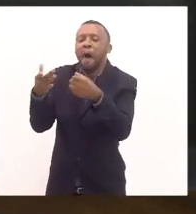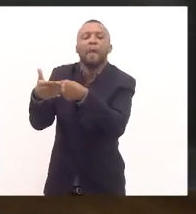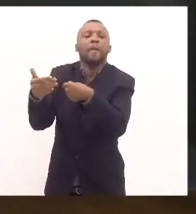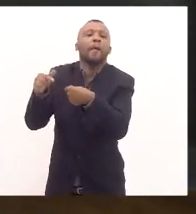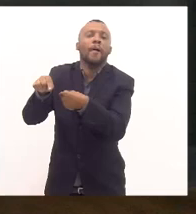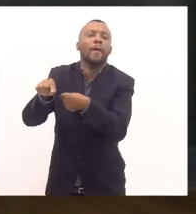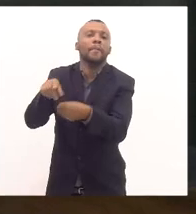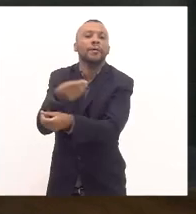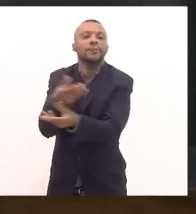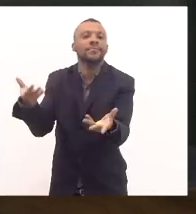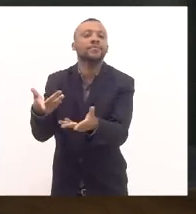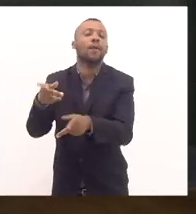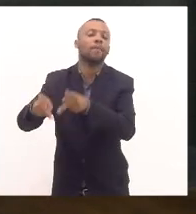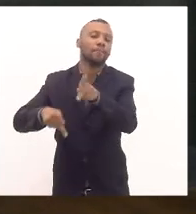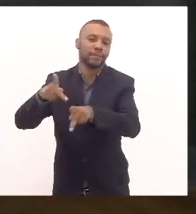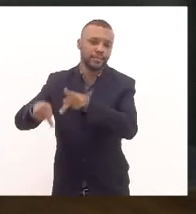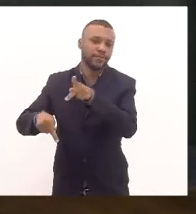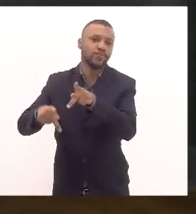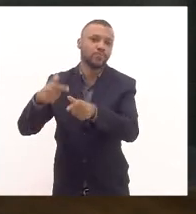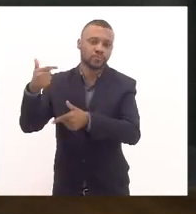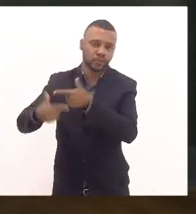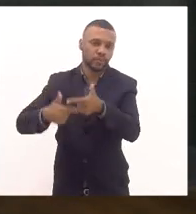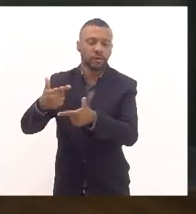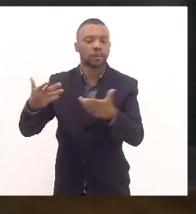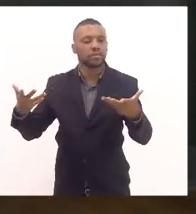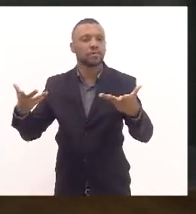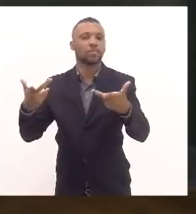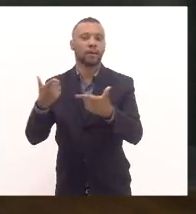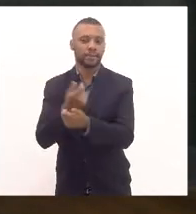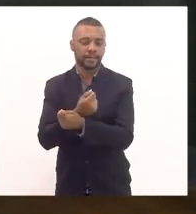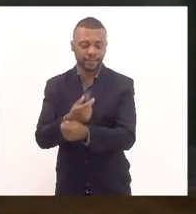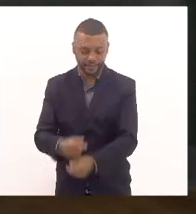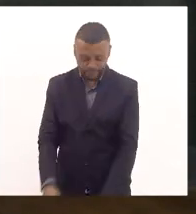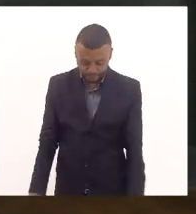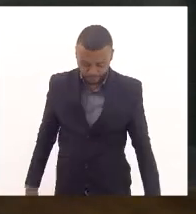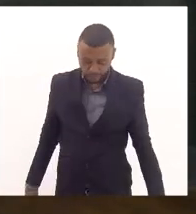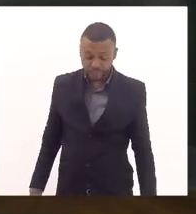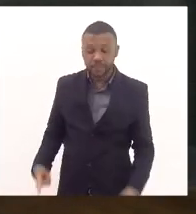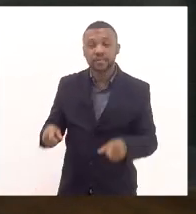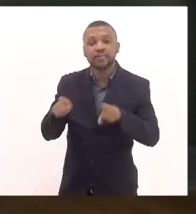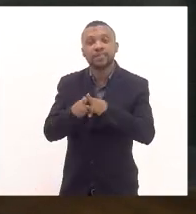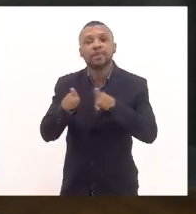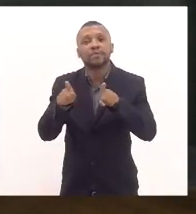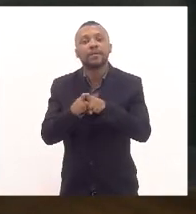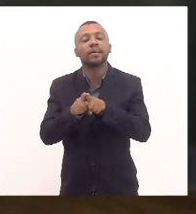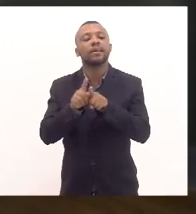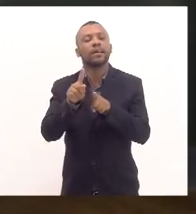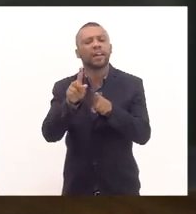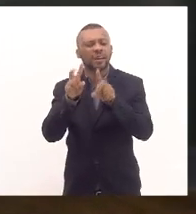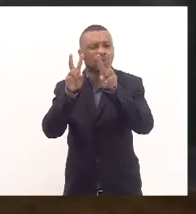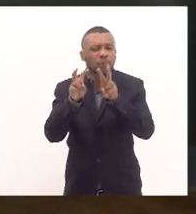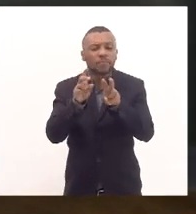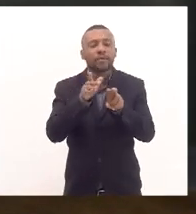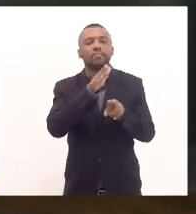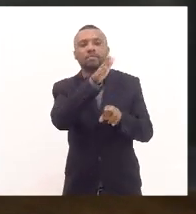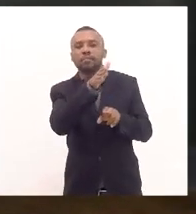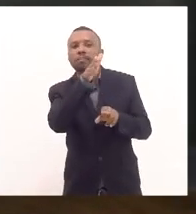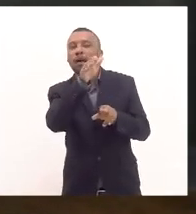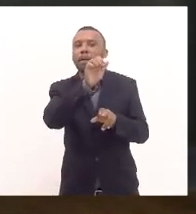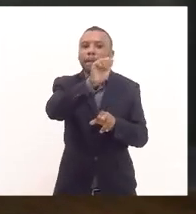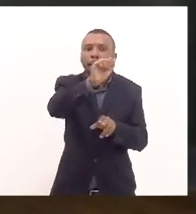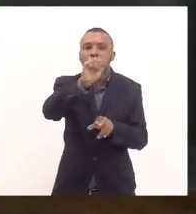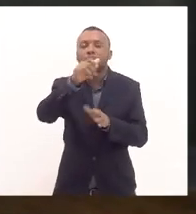ofertar a população um serviço de qualidade e também essa questão de passar nos gabinetes é muito